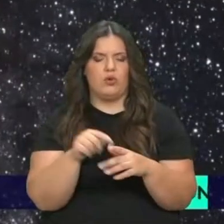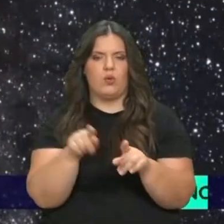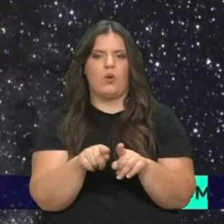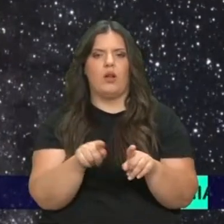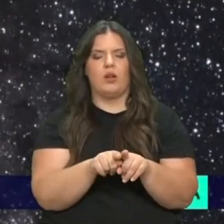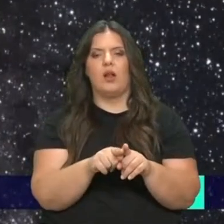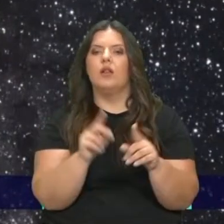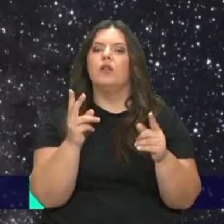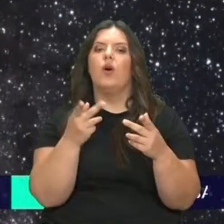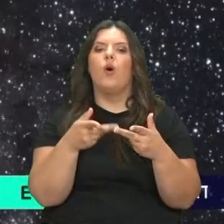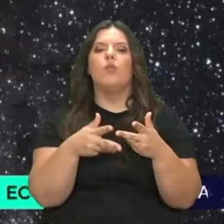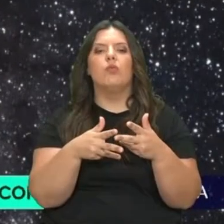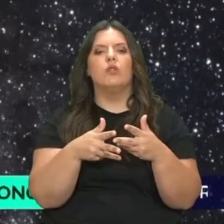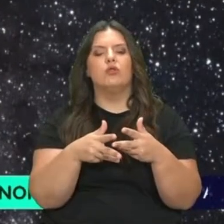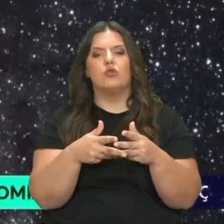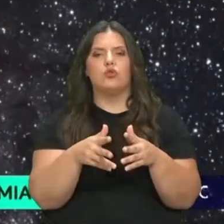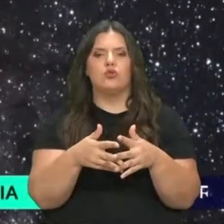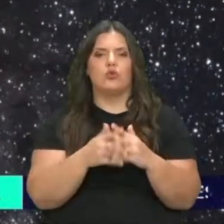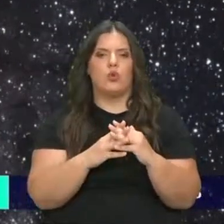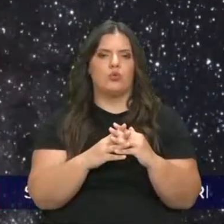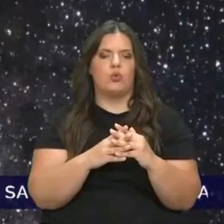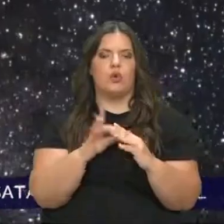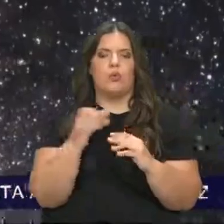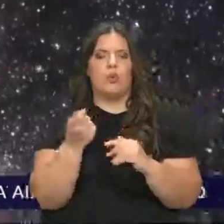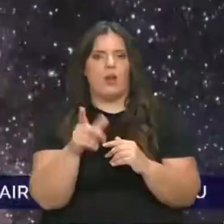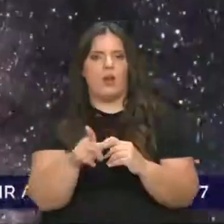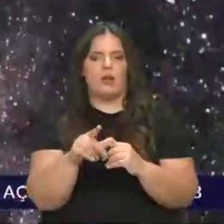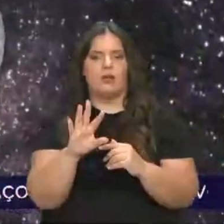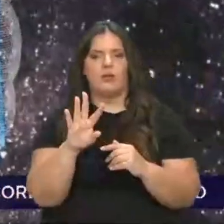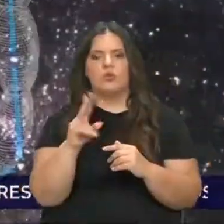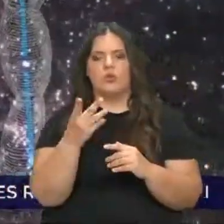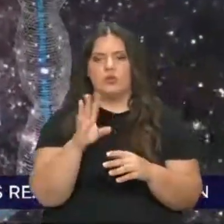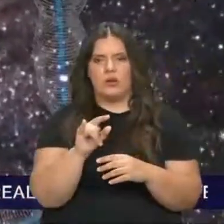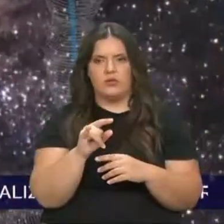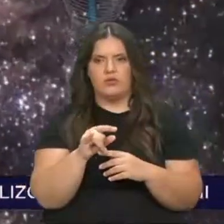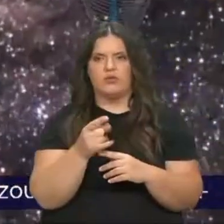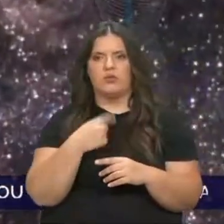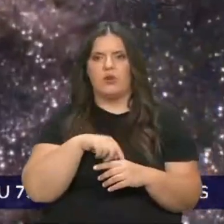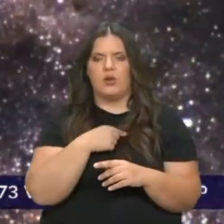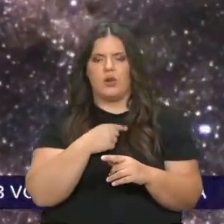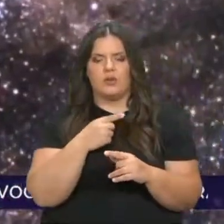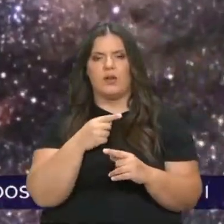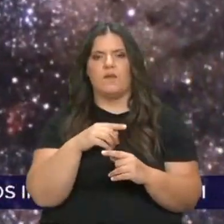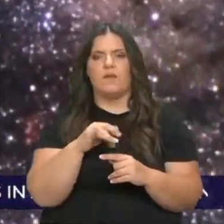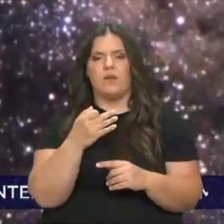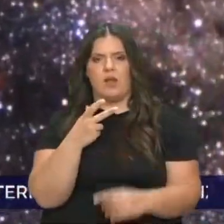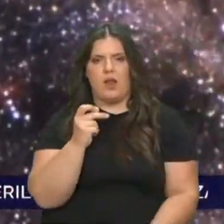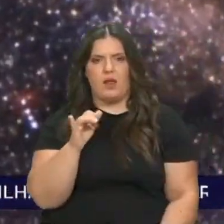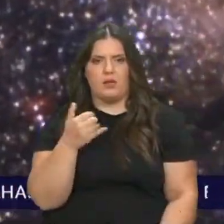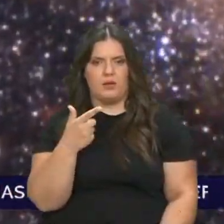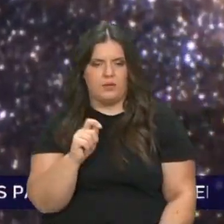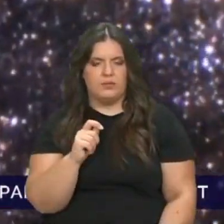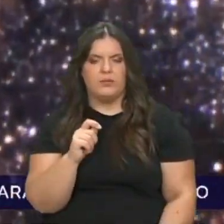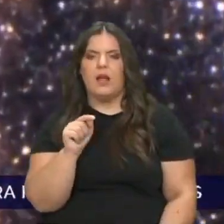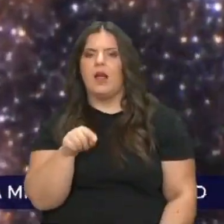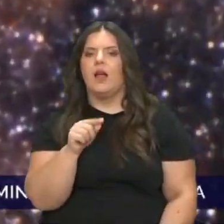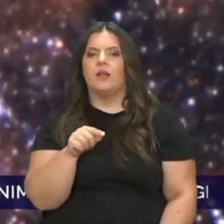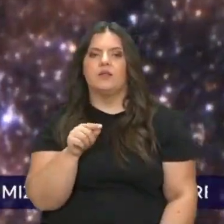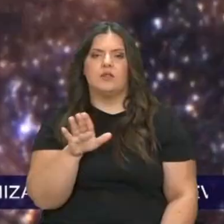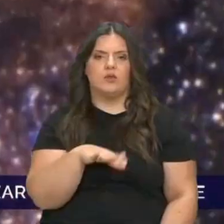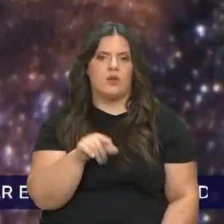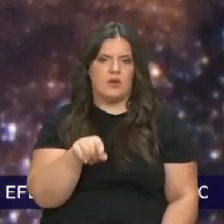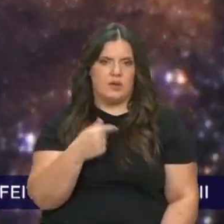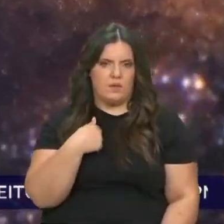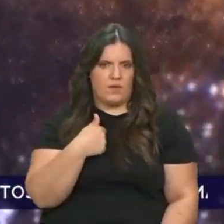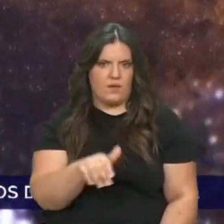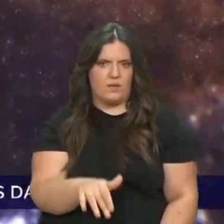estrutura polar, que está nos dois lados, nos dois polos da nossa Via Láctea. E nós vamos até essa zona da